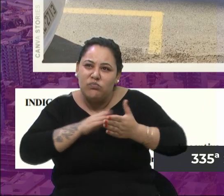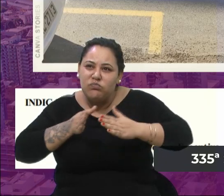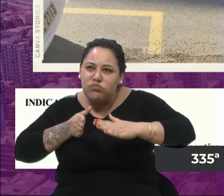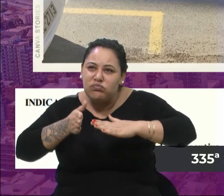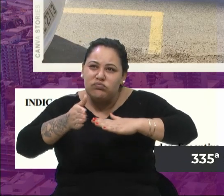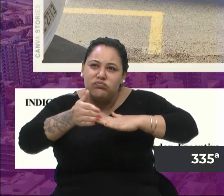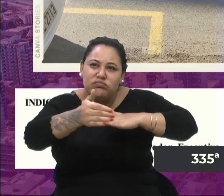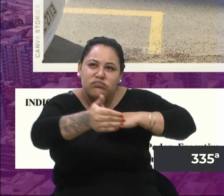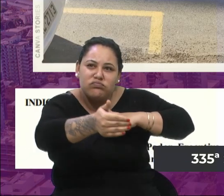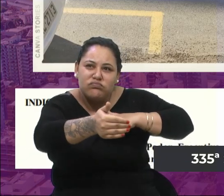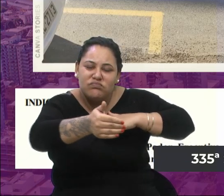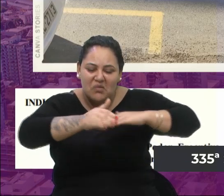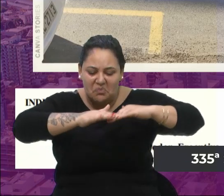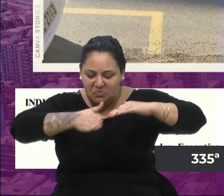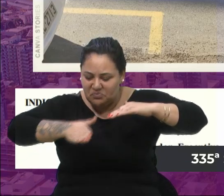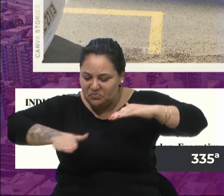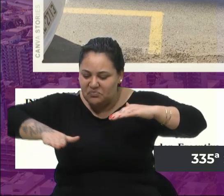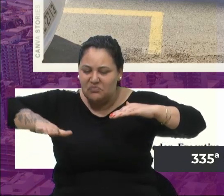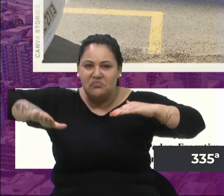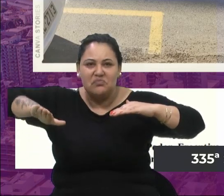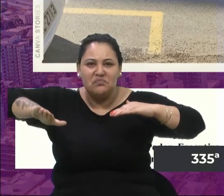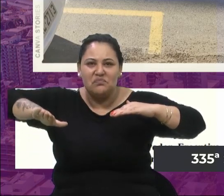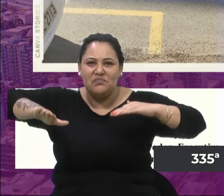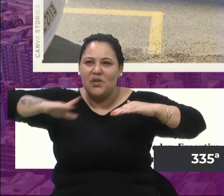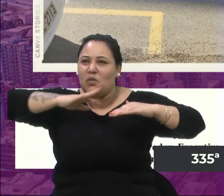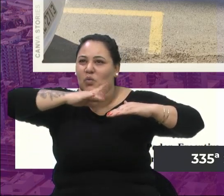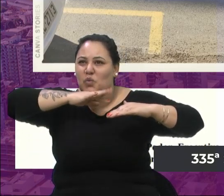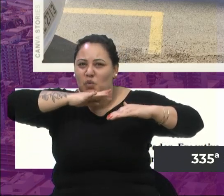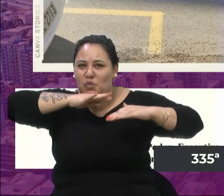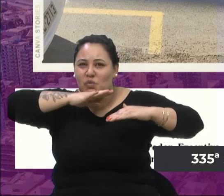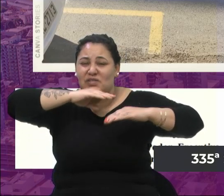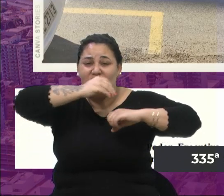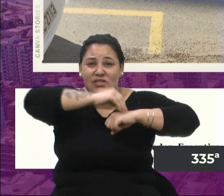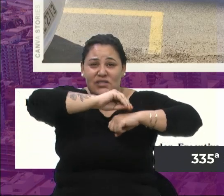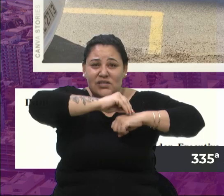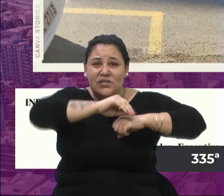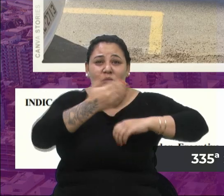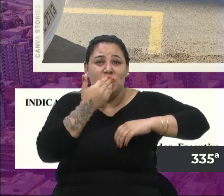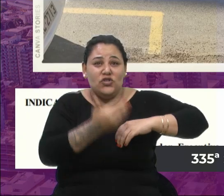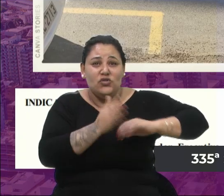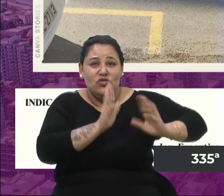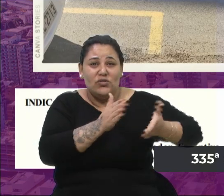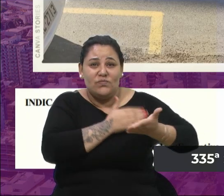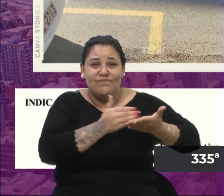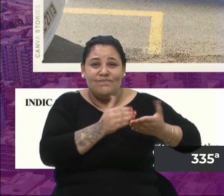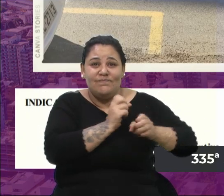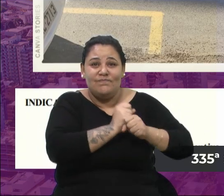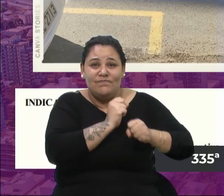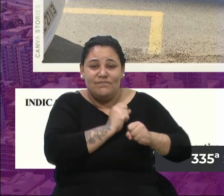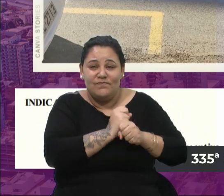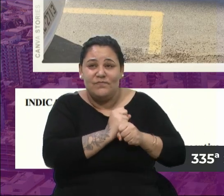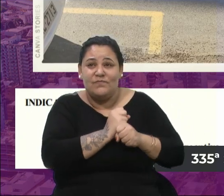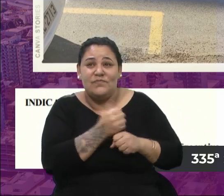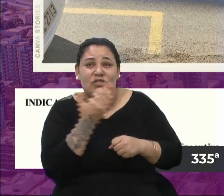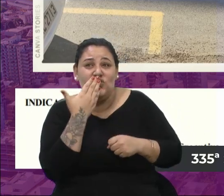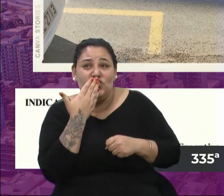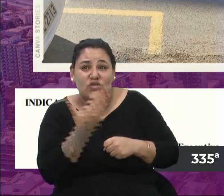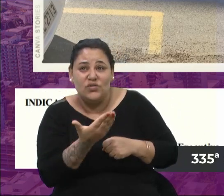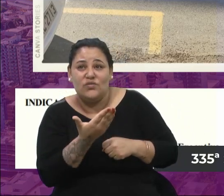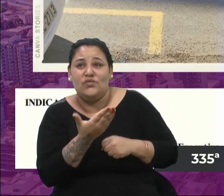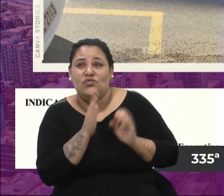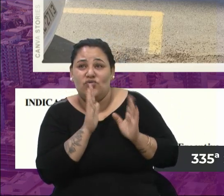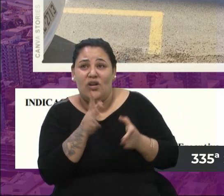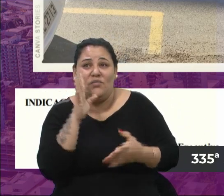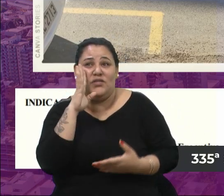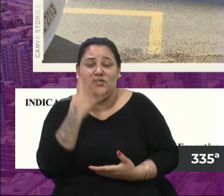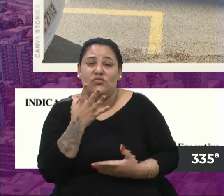indicação está desde o início do ano, pedindo providências. Já conversei